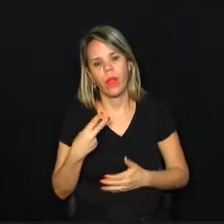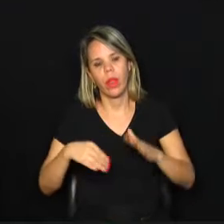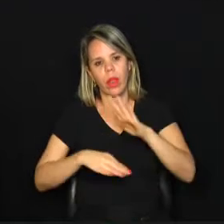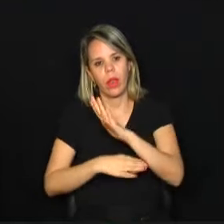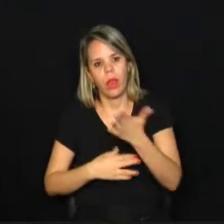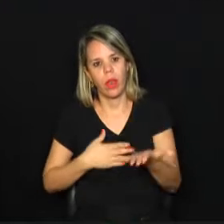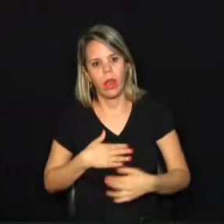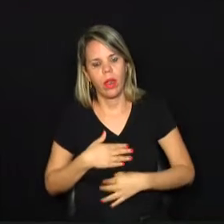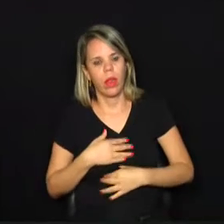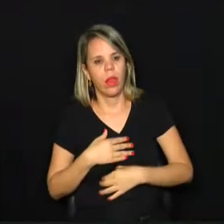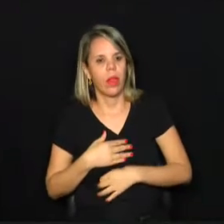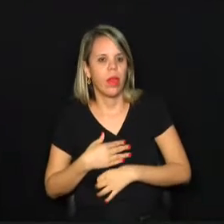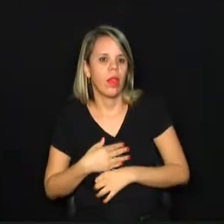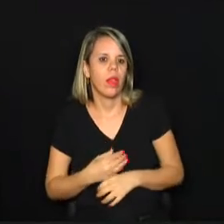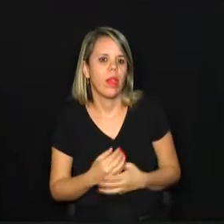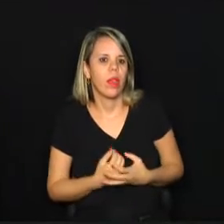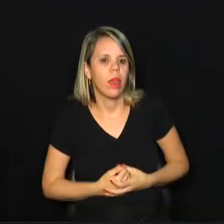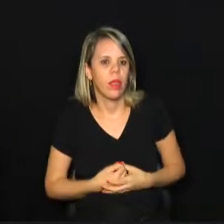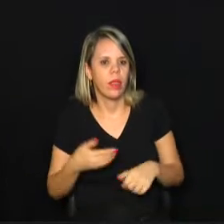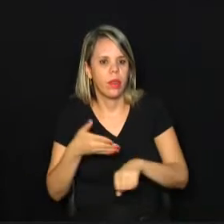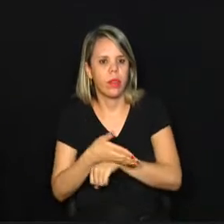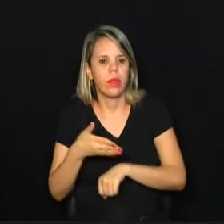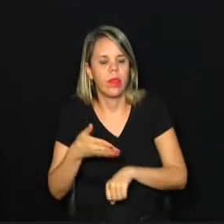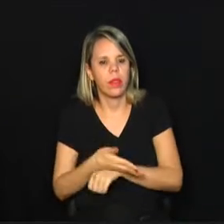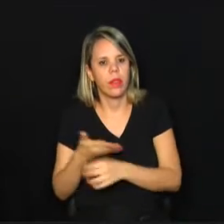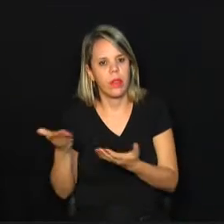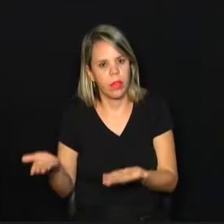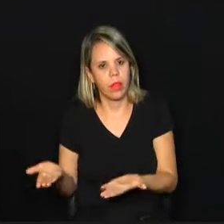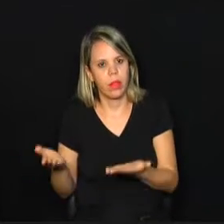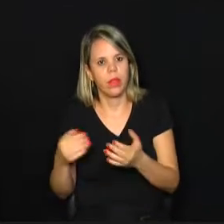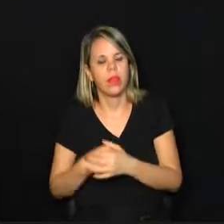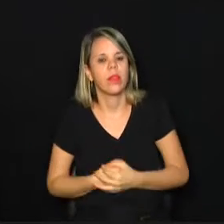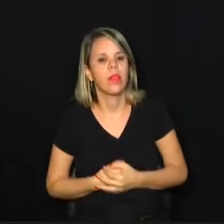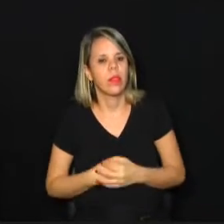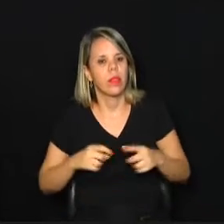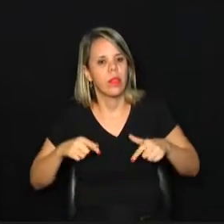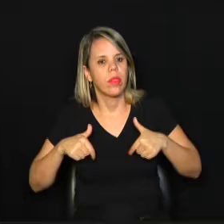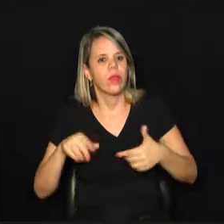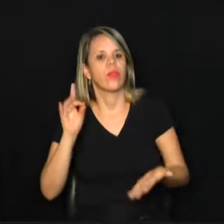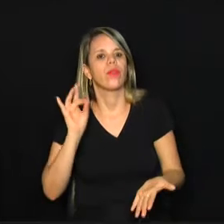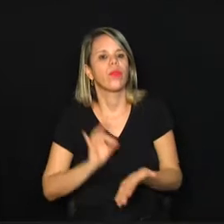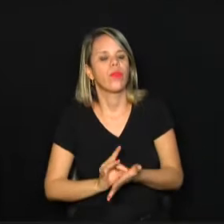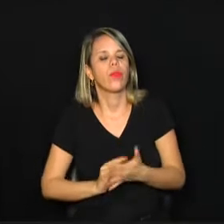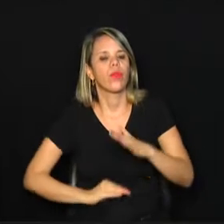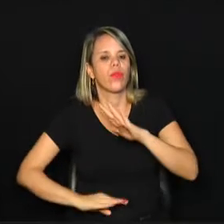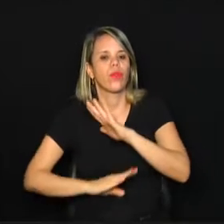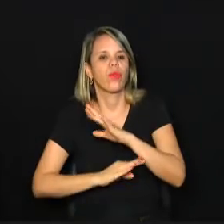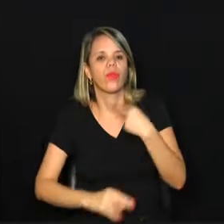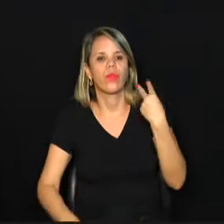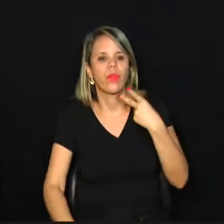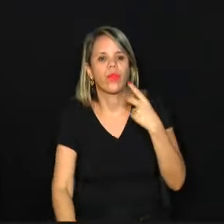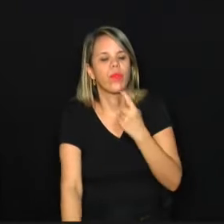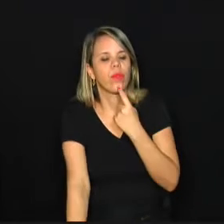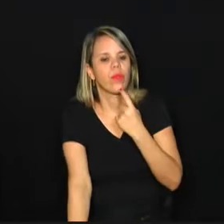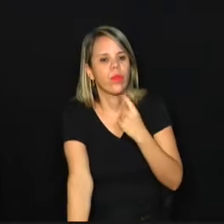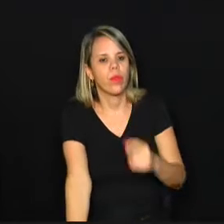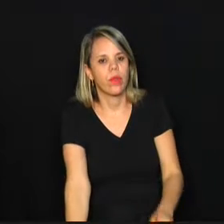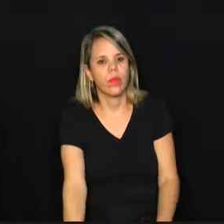uma honra participar nos atos oficiais da Câmara de Vereadores de Campinas.